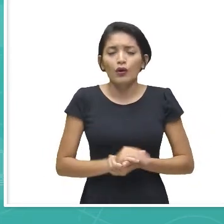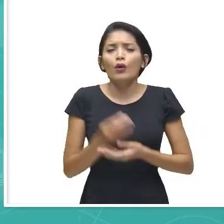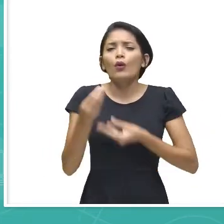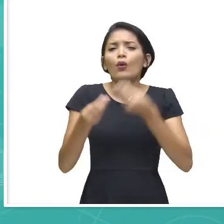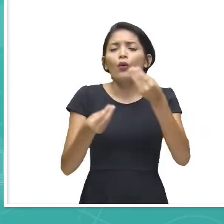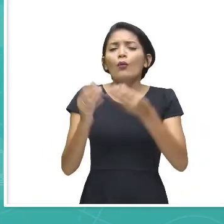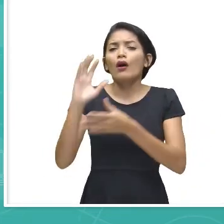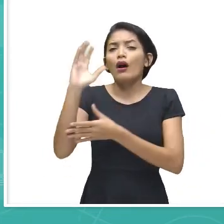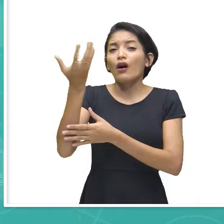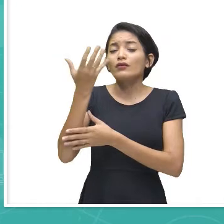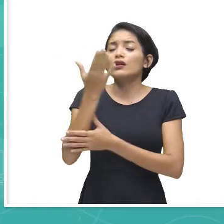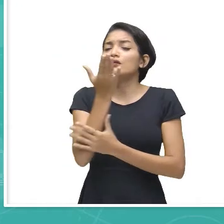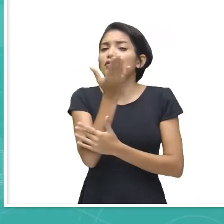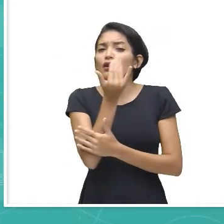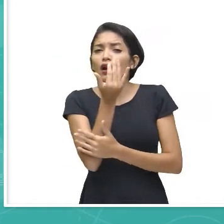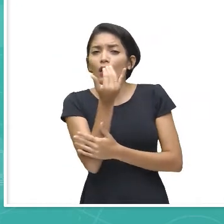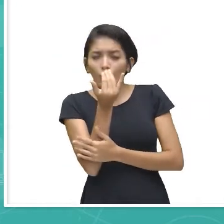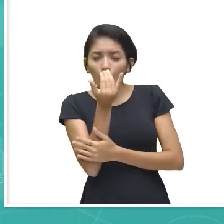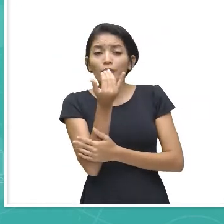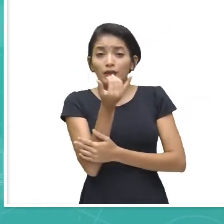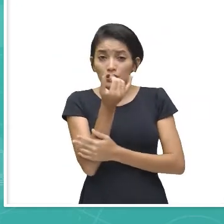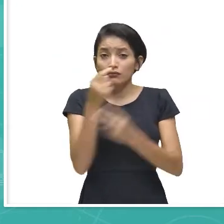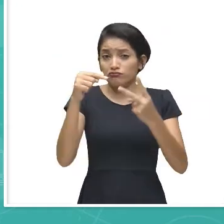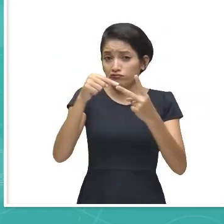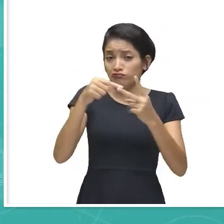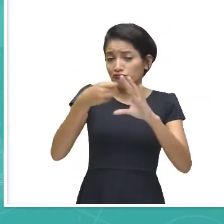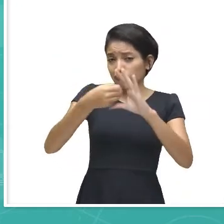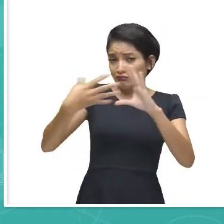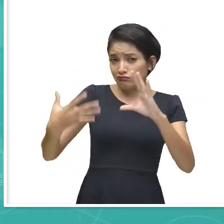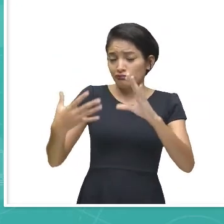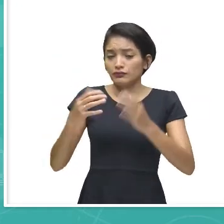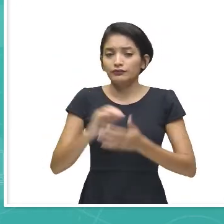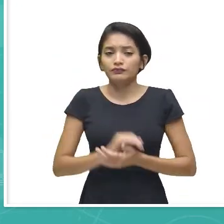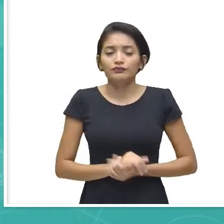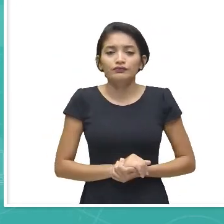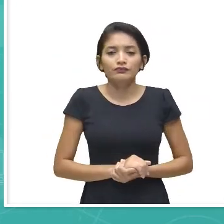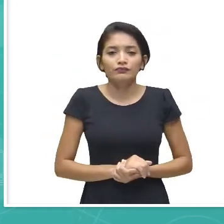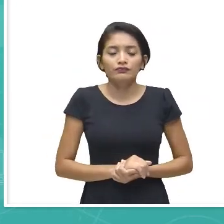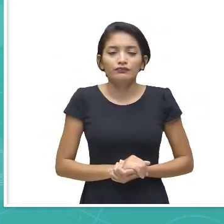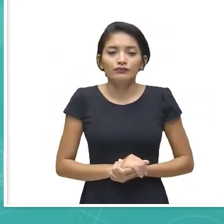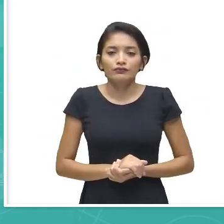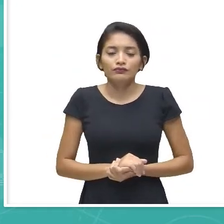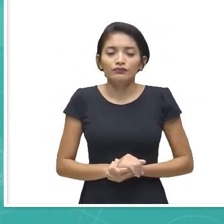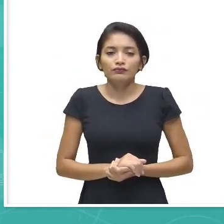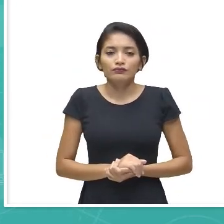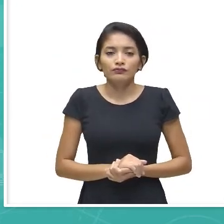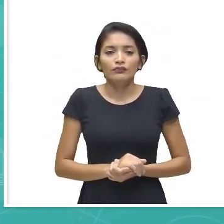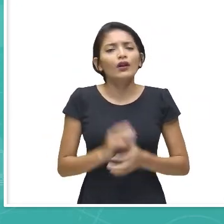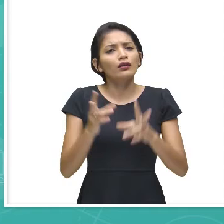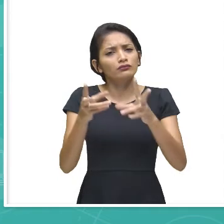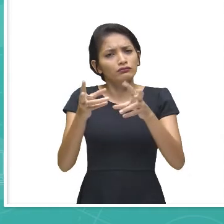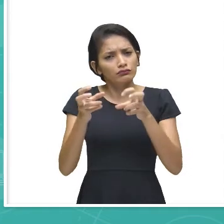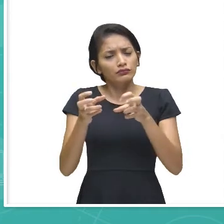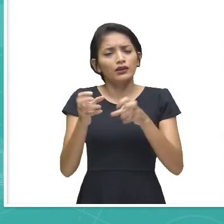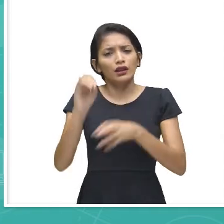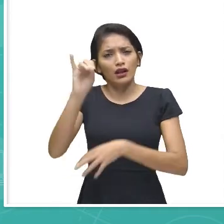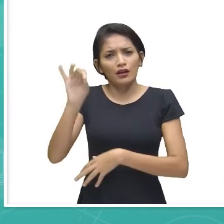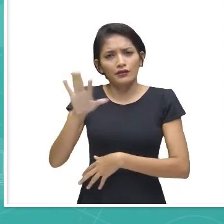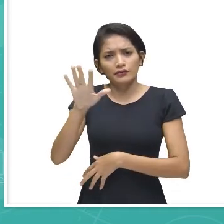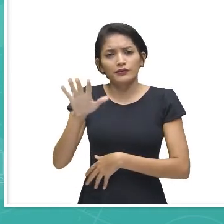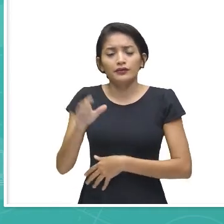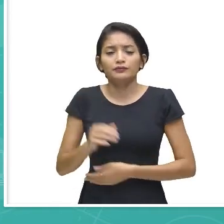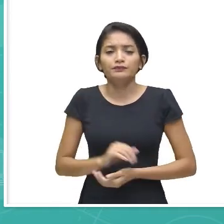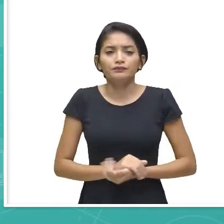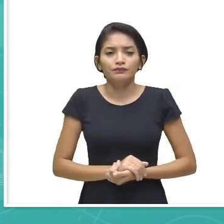a alimentação desse biotipo físico? Pode ir? Muito bem, observem mais uma vez a imagem.